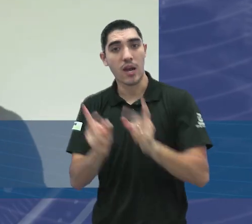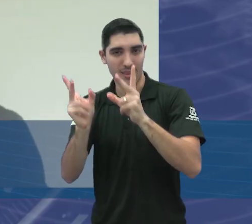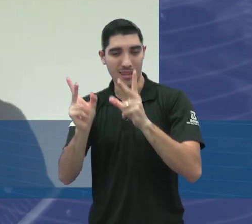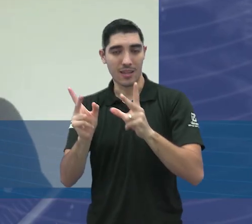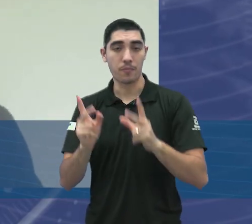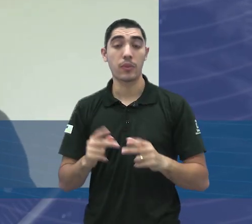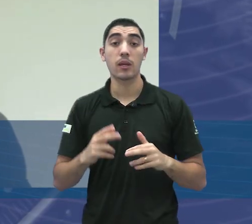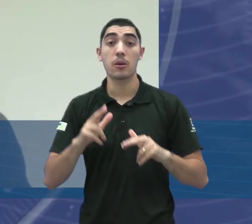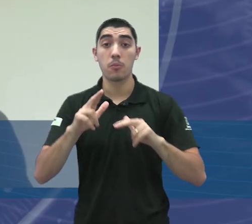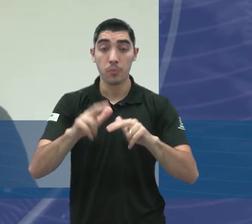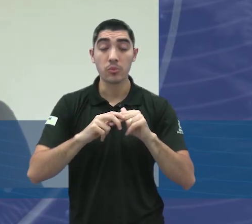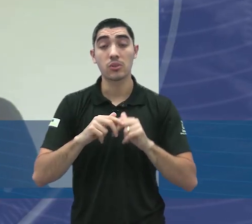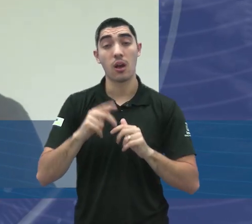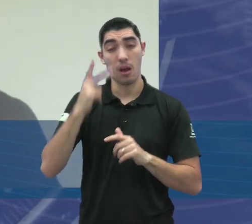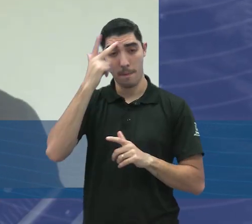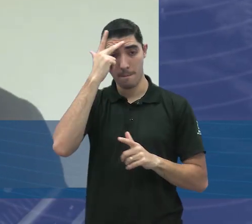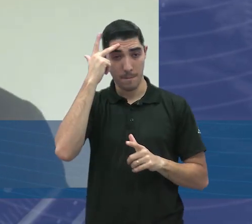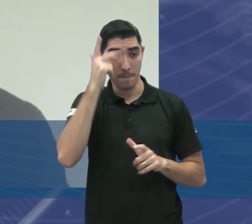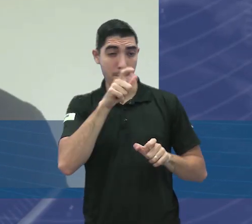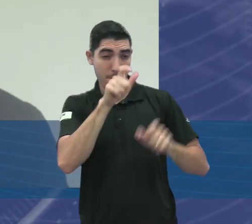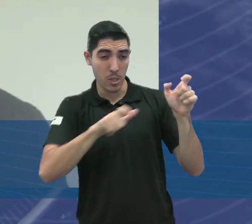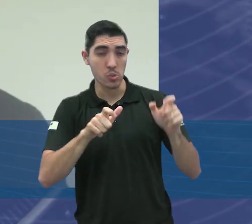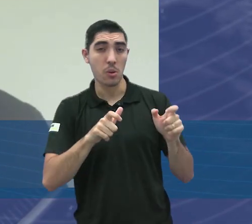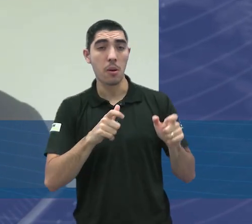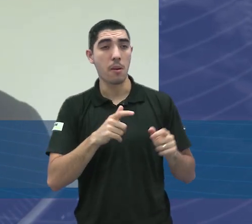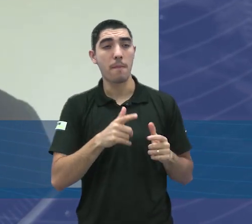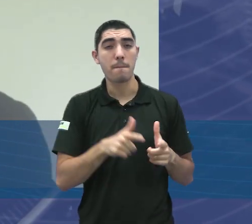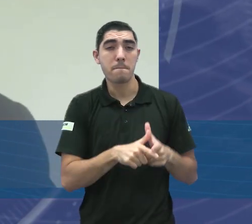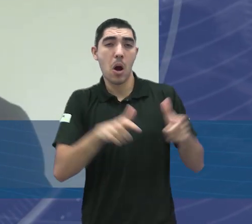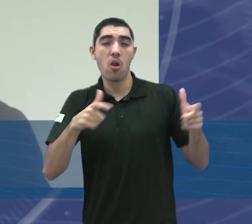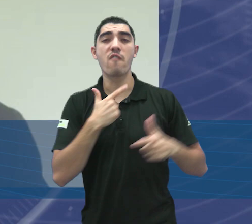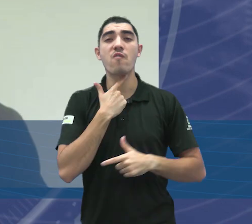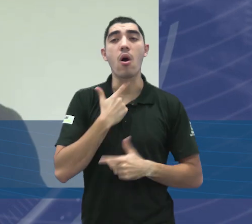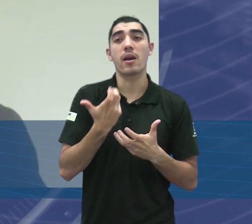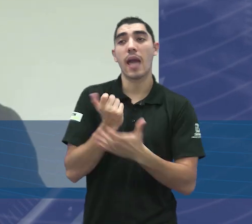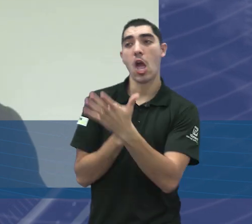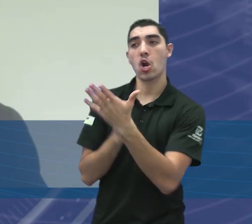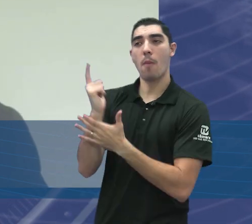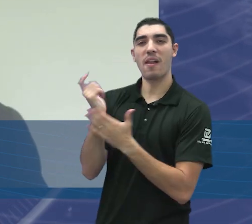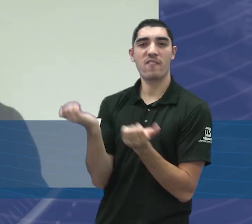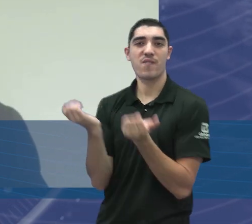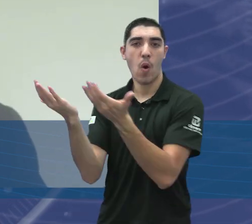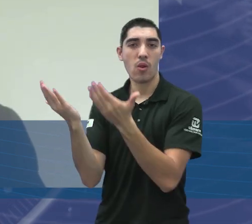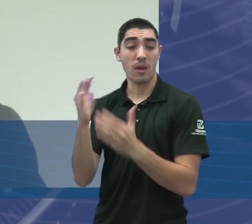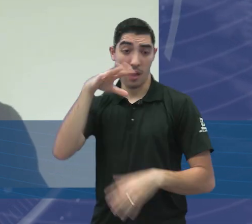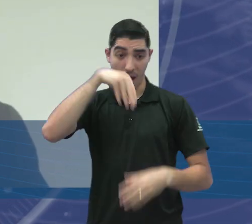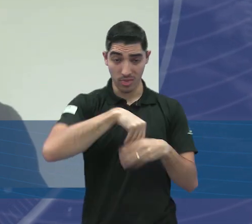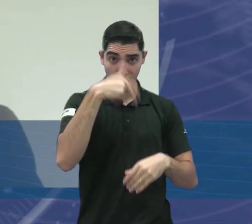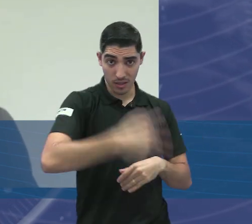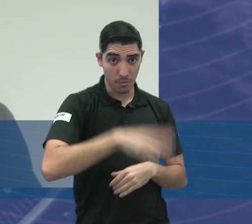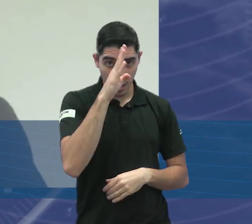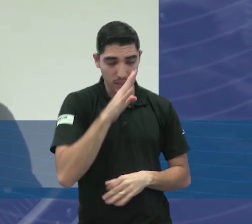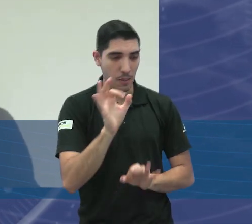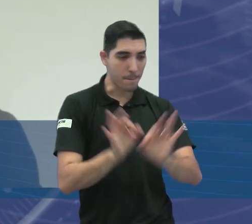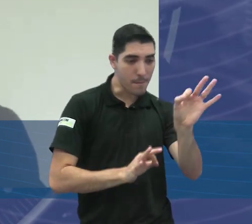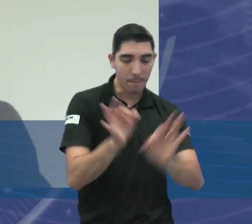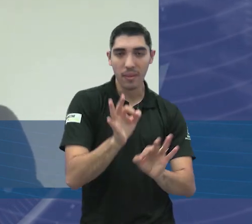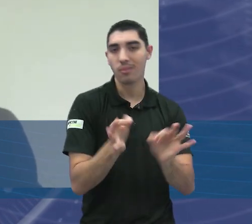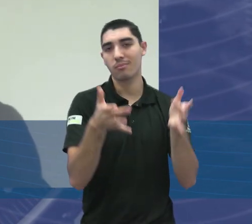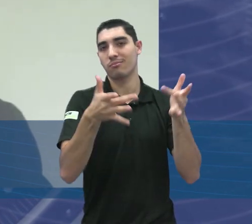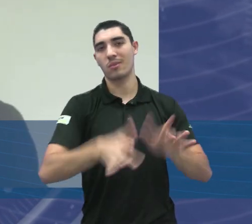vezes, as pessoas preferem comprar lá fora do que desenvolver aqui dentro, né? Eu tenho